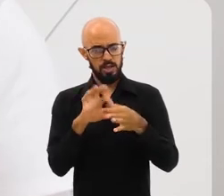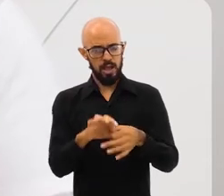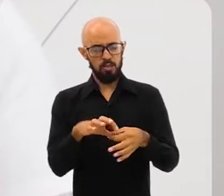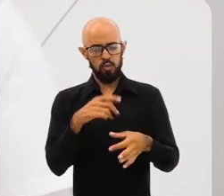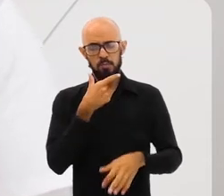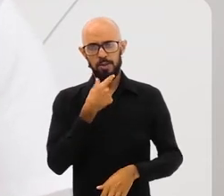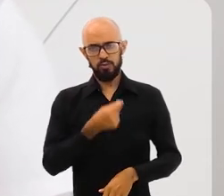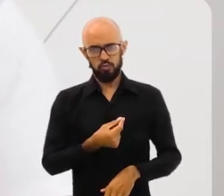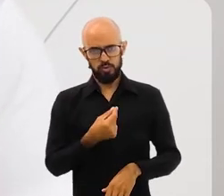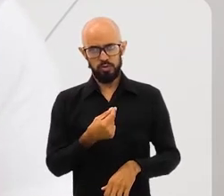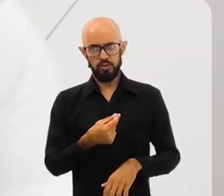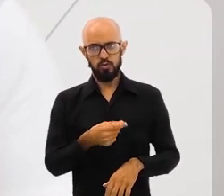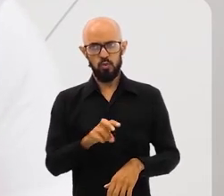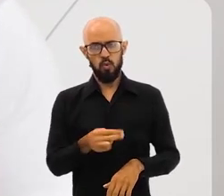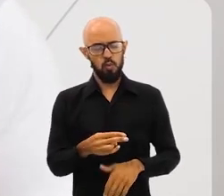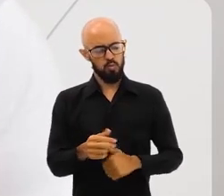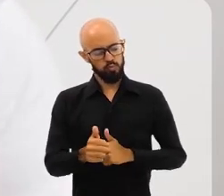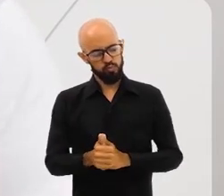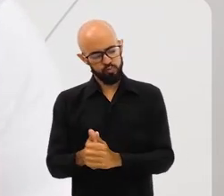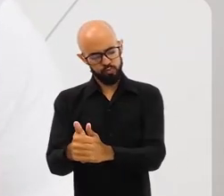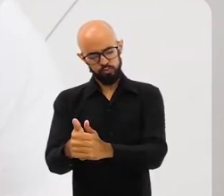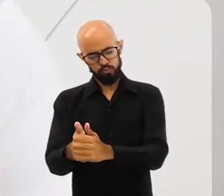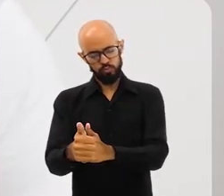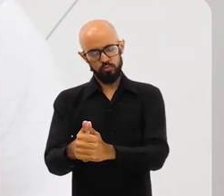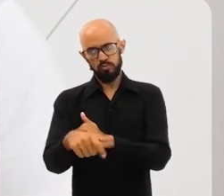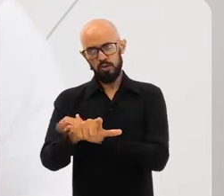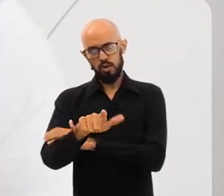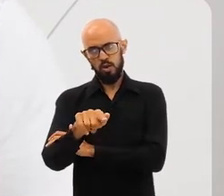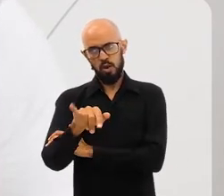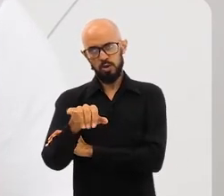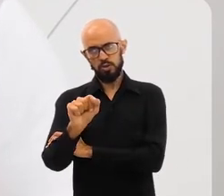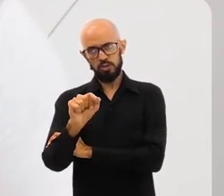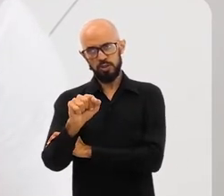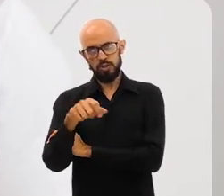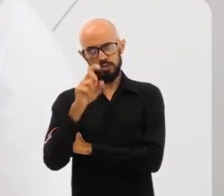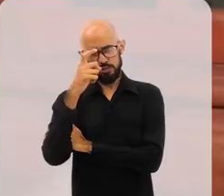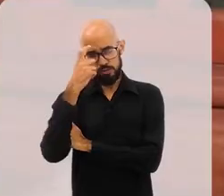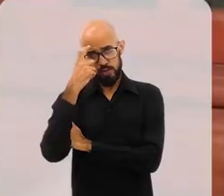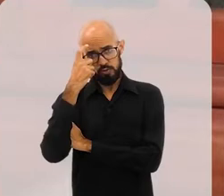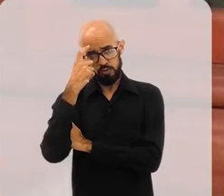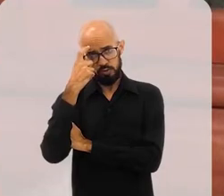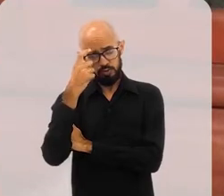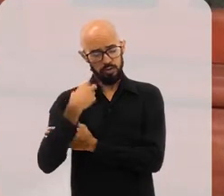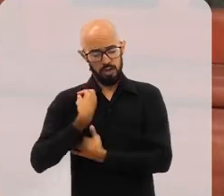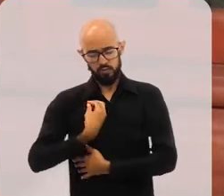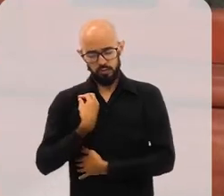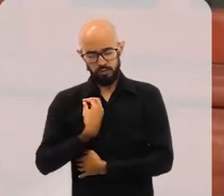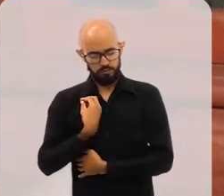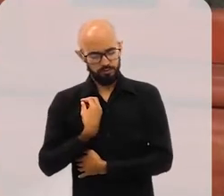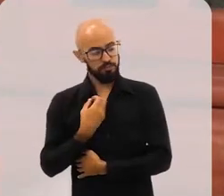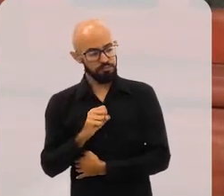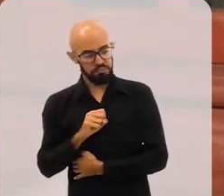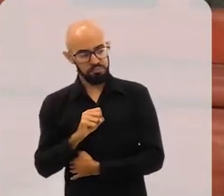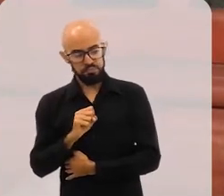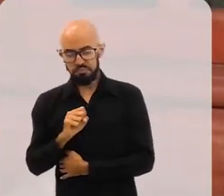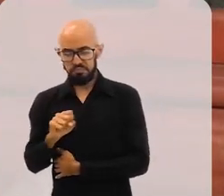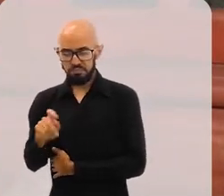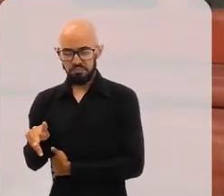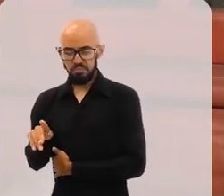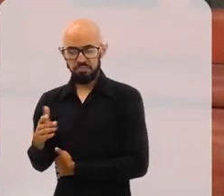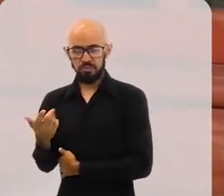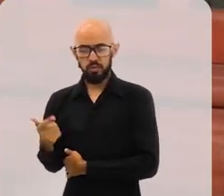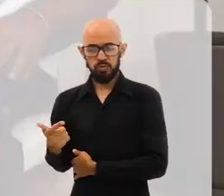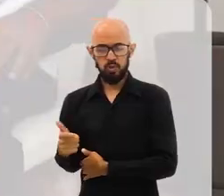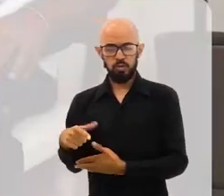masculino ou seguir Na verdade essa essência de lógica de raciocínio lógico da Vital nas não temos